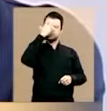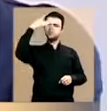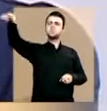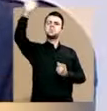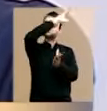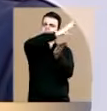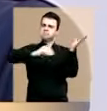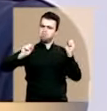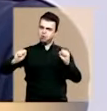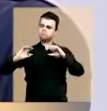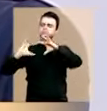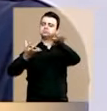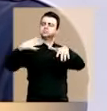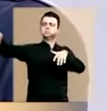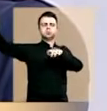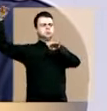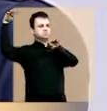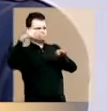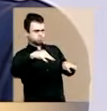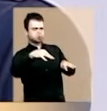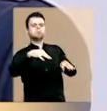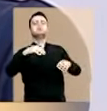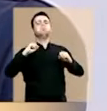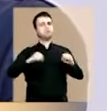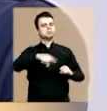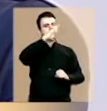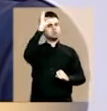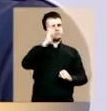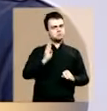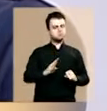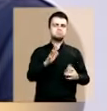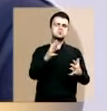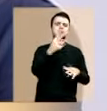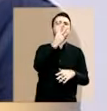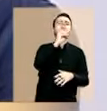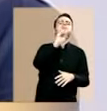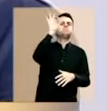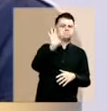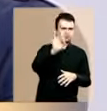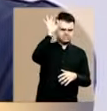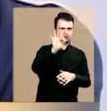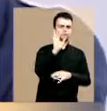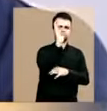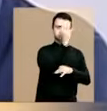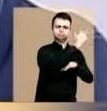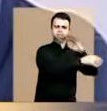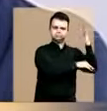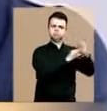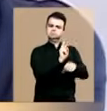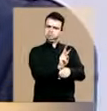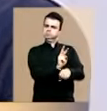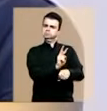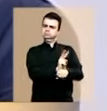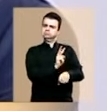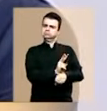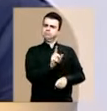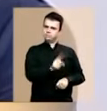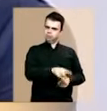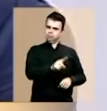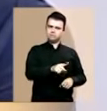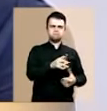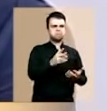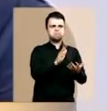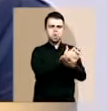todo. Isso não tenha dúvida, hoje no Brasil acho que 30% é preservado em áreas protegidas, no mundo isso